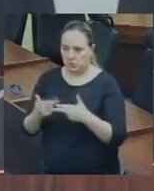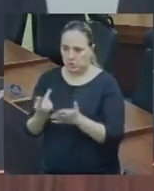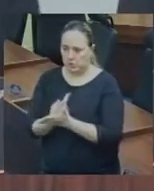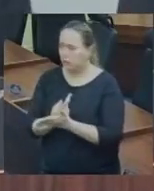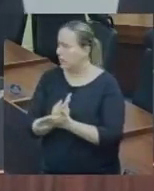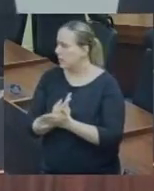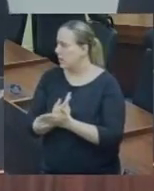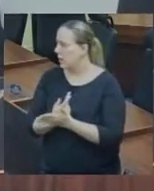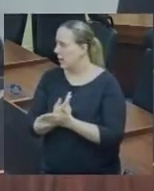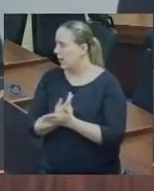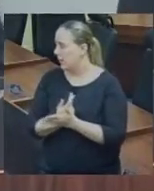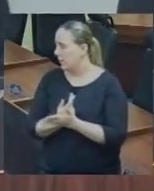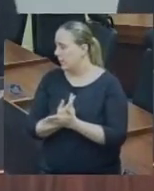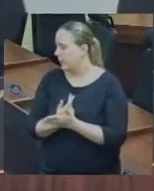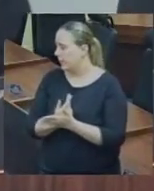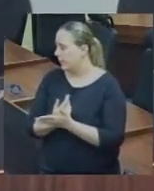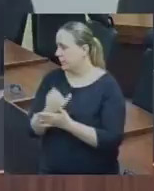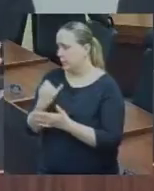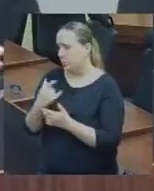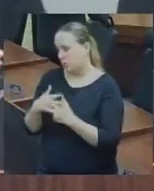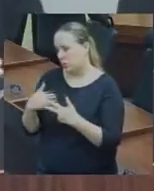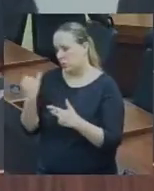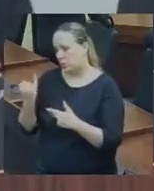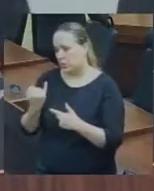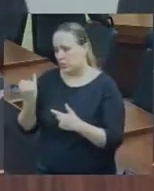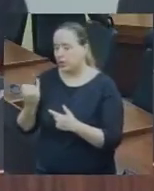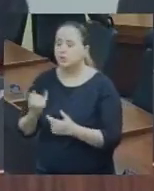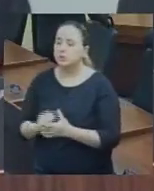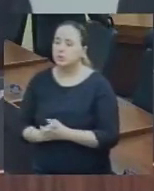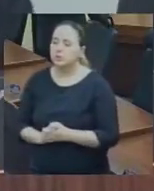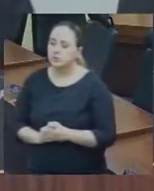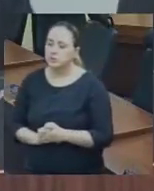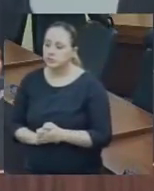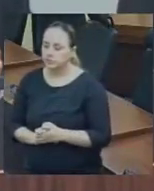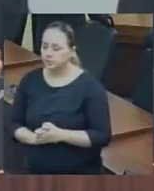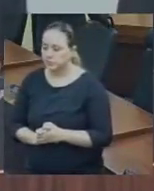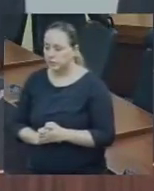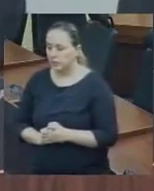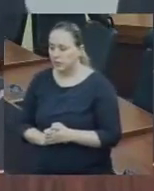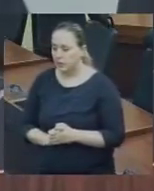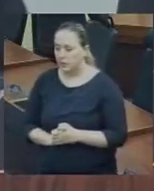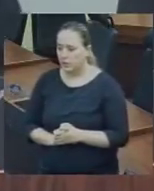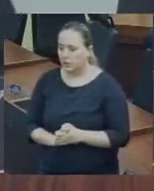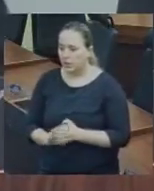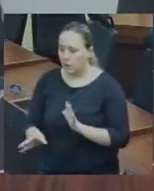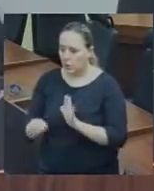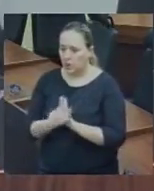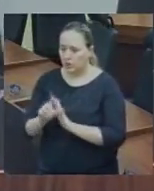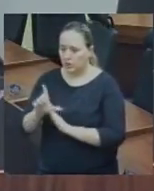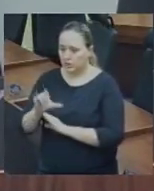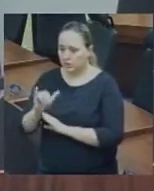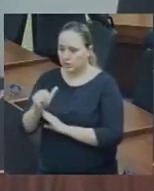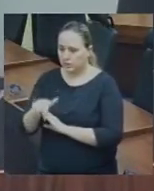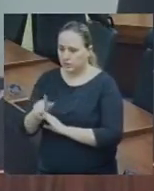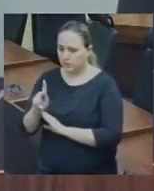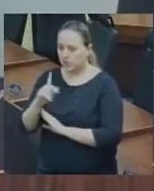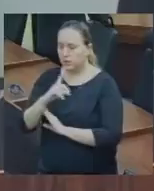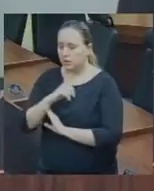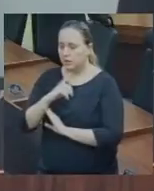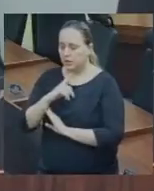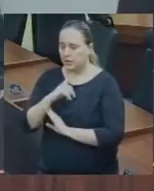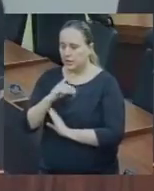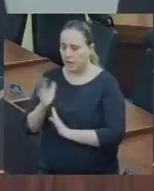é é relevante e inclusive coloca o link pra ter acesso a